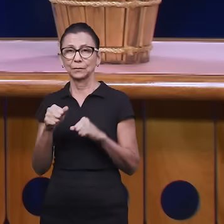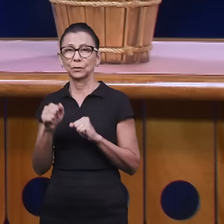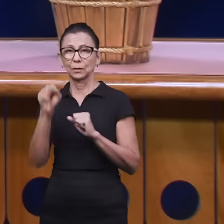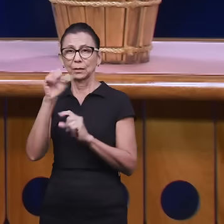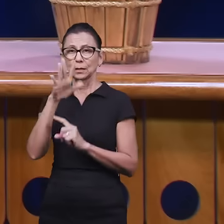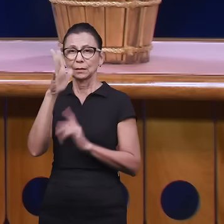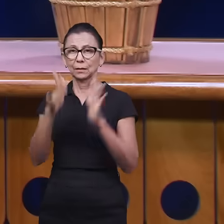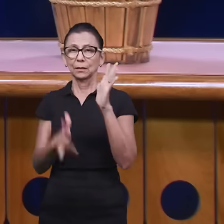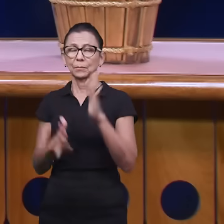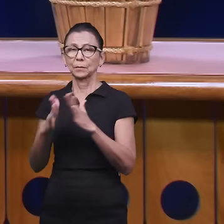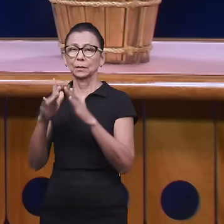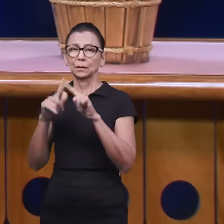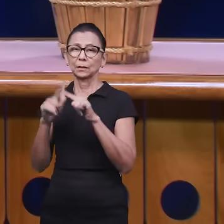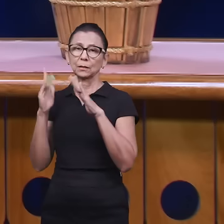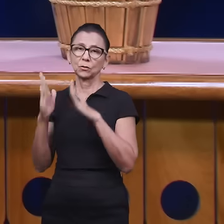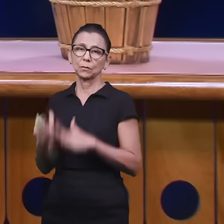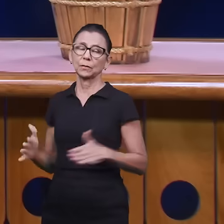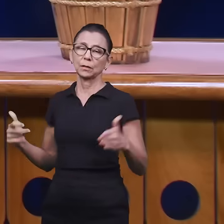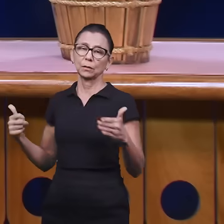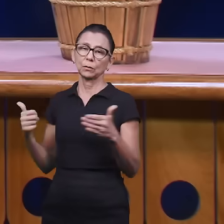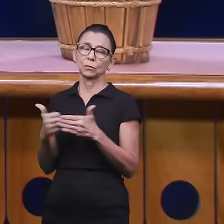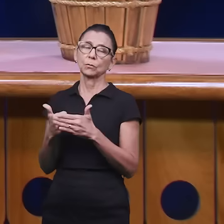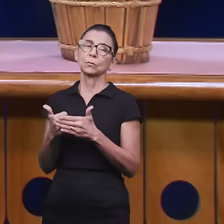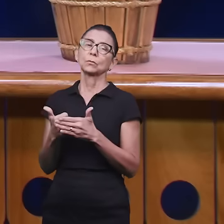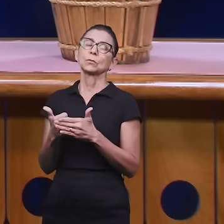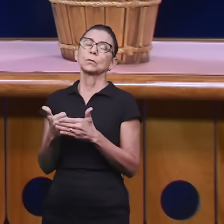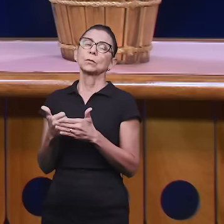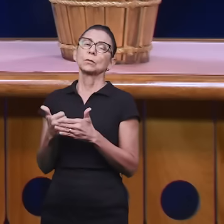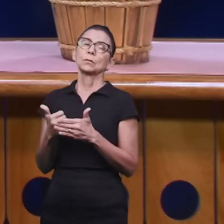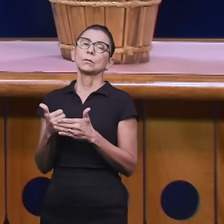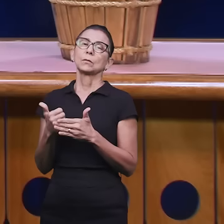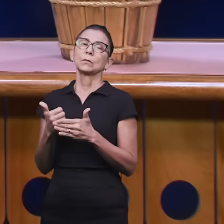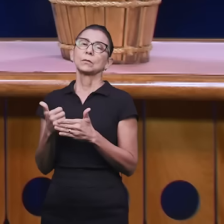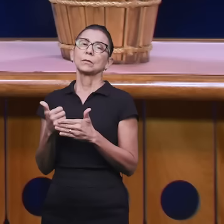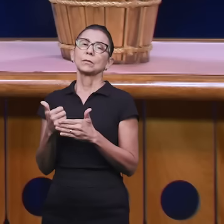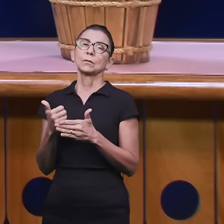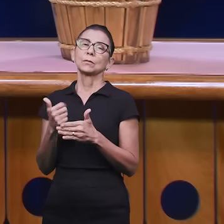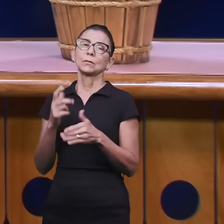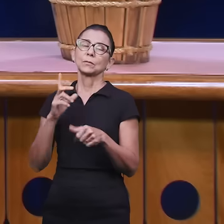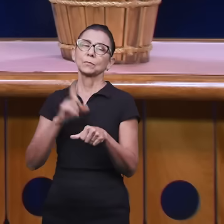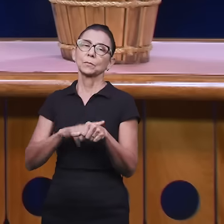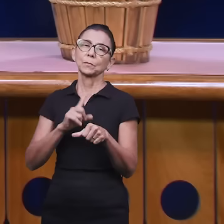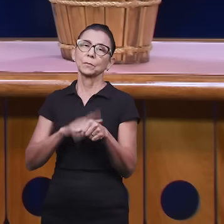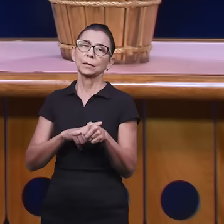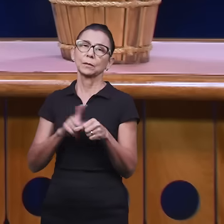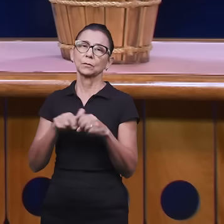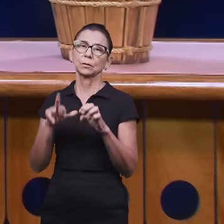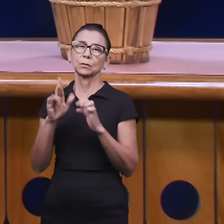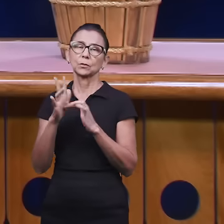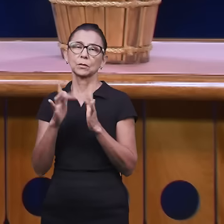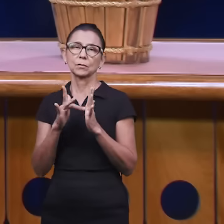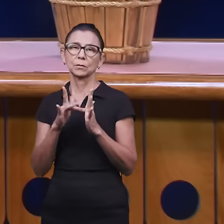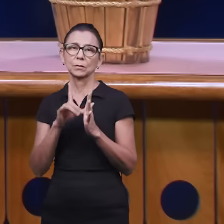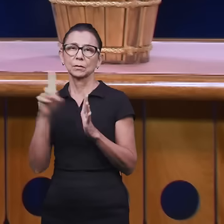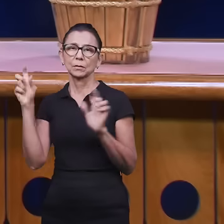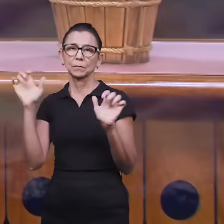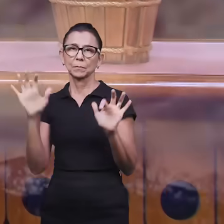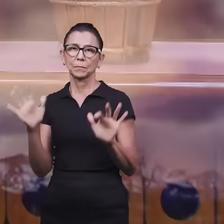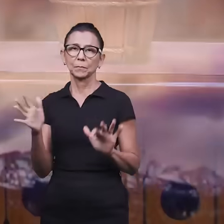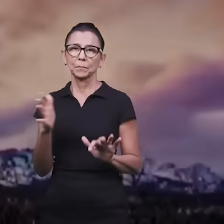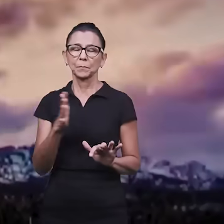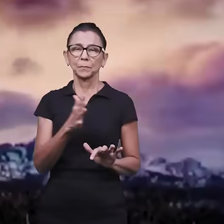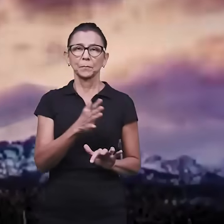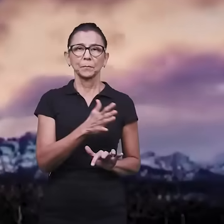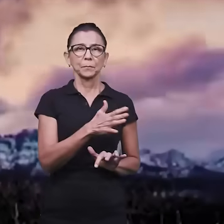maravilhosa derramada sobre a igreja nesse último momento antes da vinda do Senhor Jesus. Que o Senhor nos abençoe.